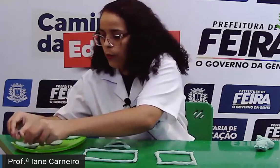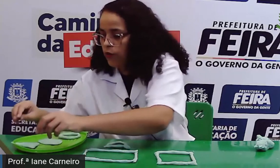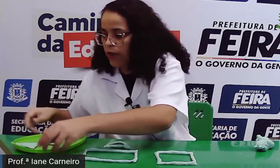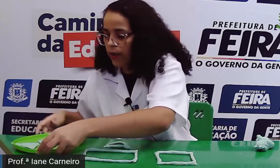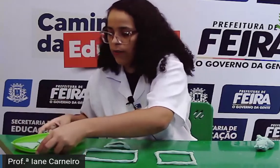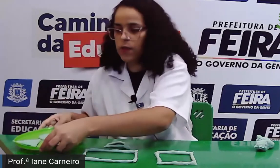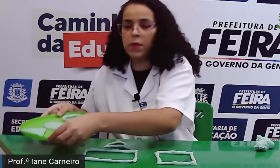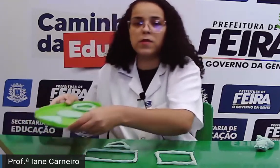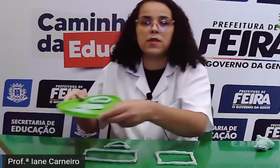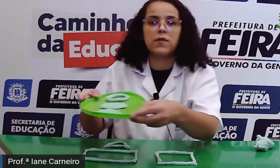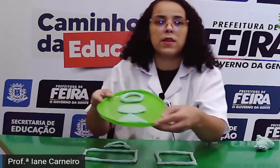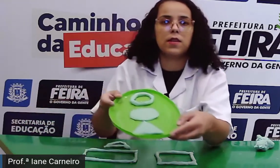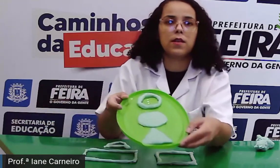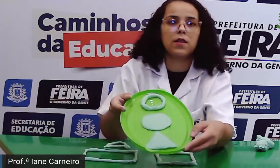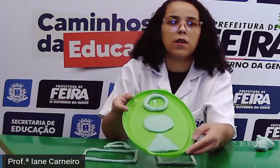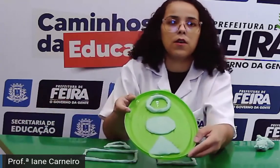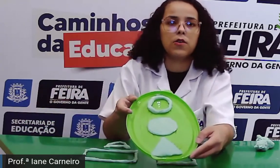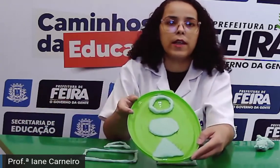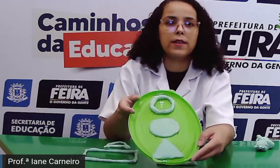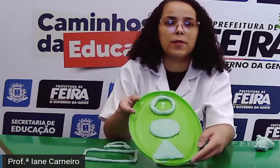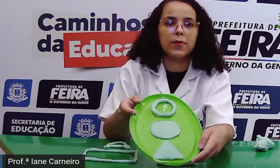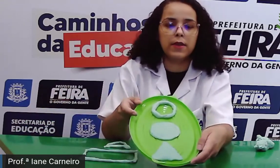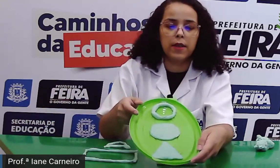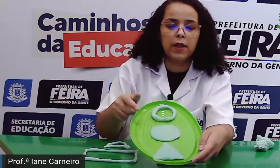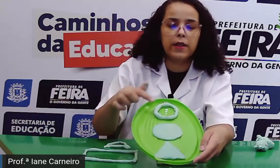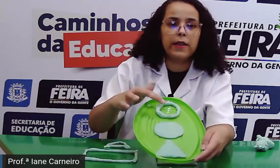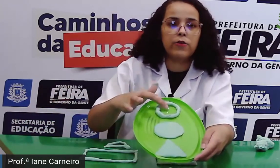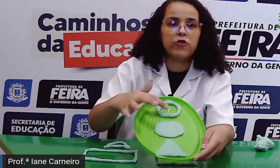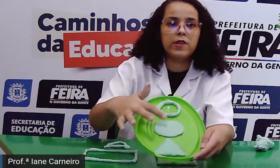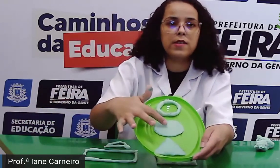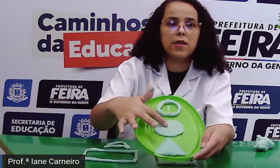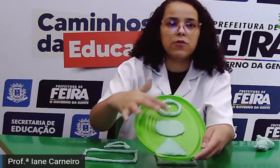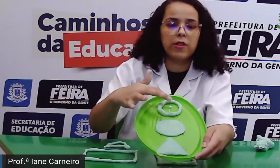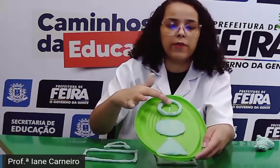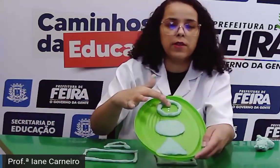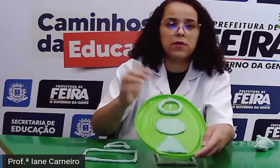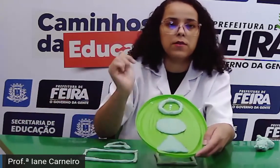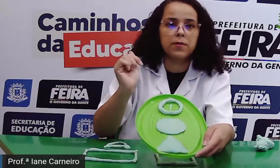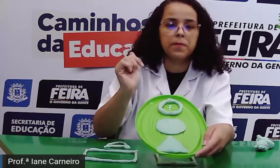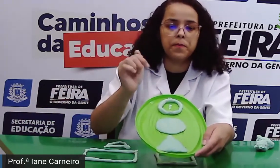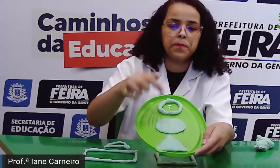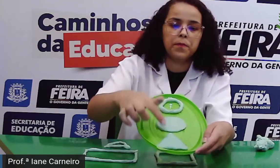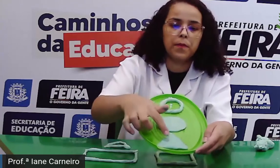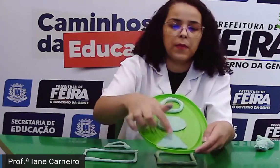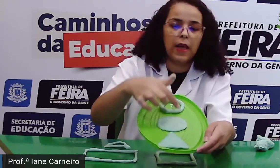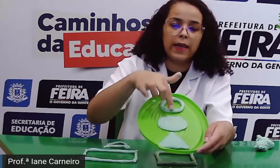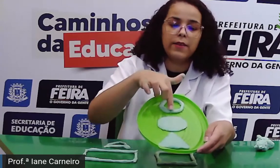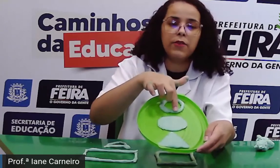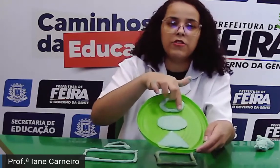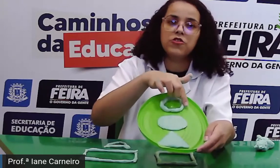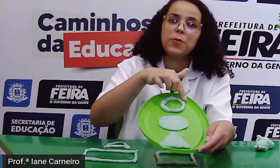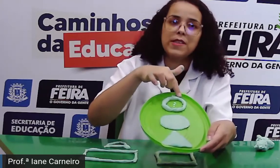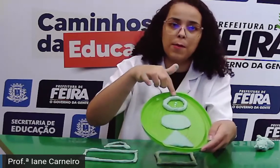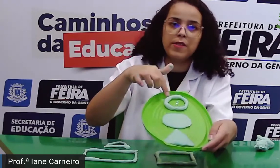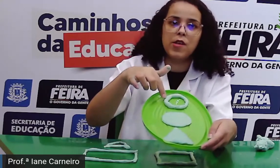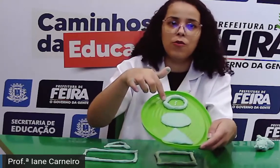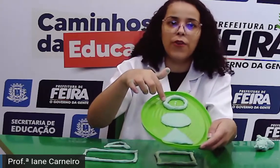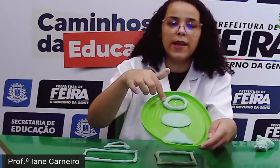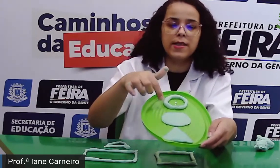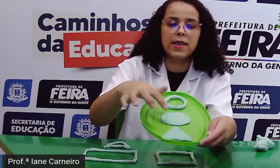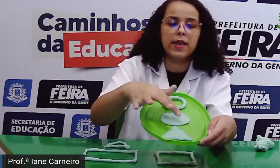Mostrar um pouquinho de cada vez para vocês verem. Ó, na tampa. Então, os dois círculos, tá vendo? Aqui a gente